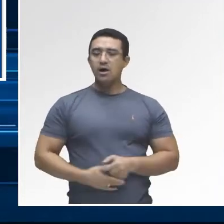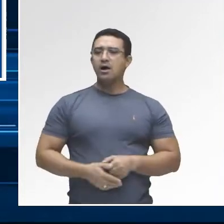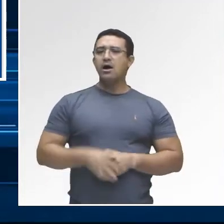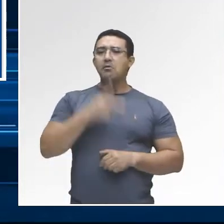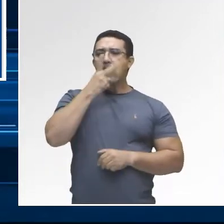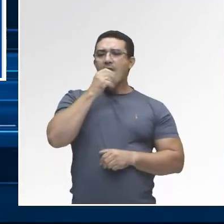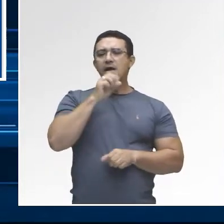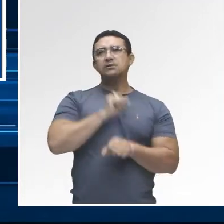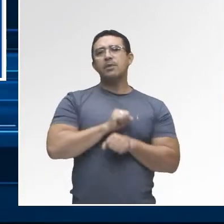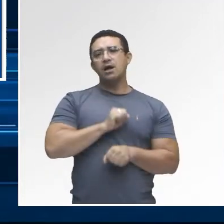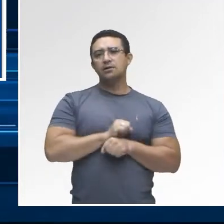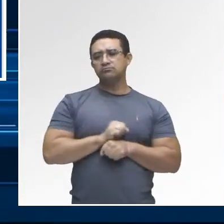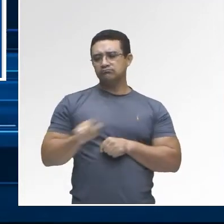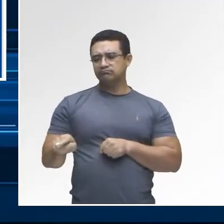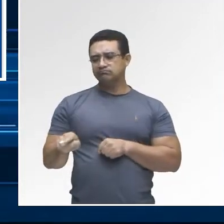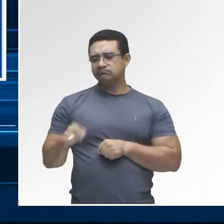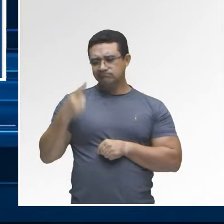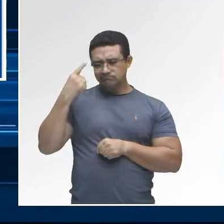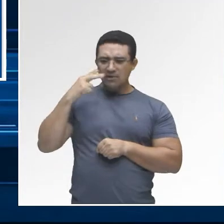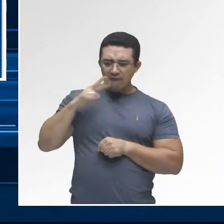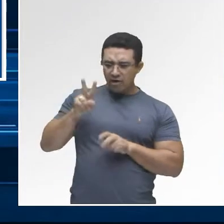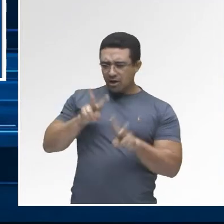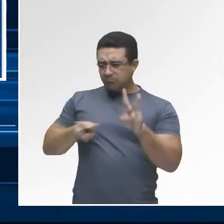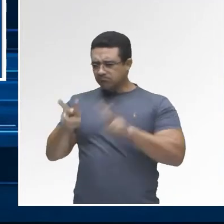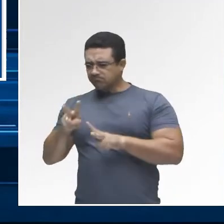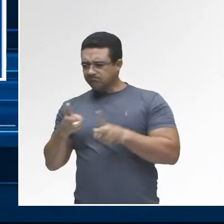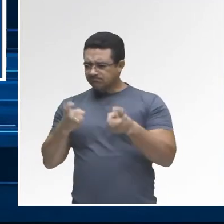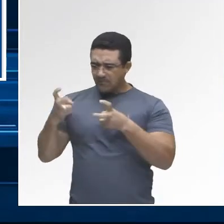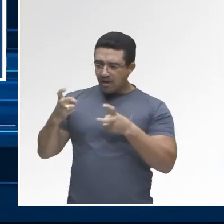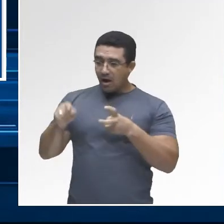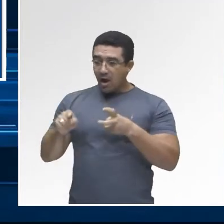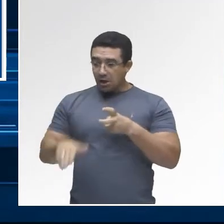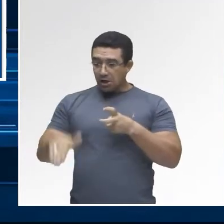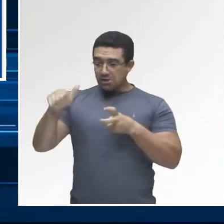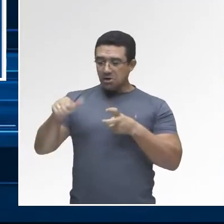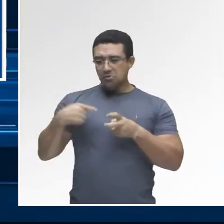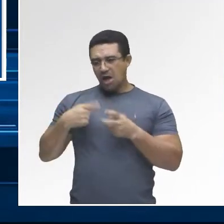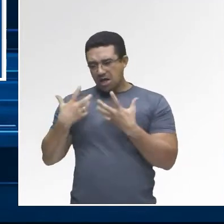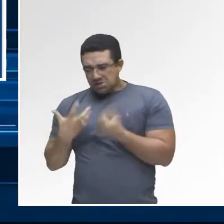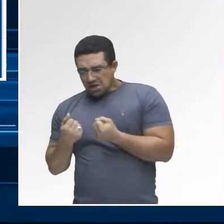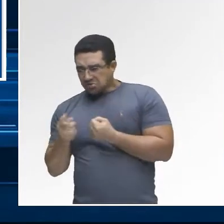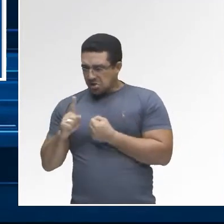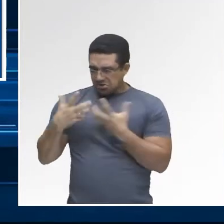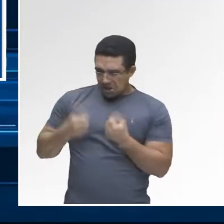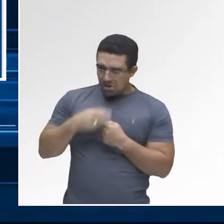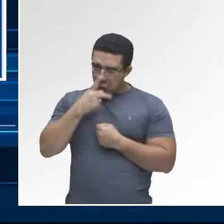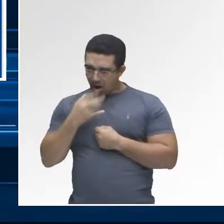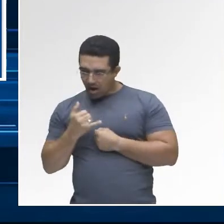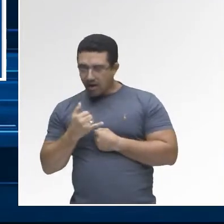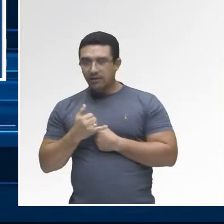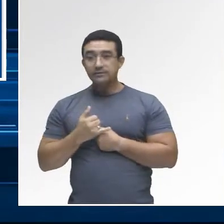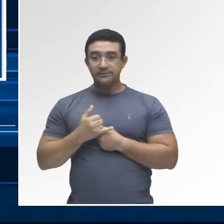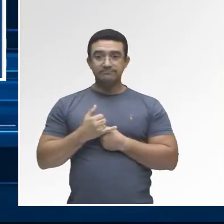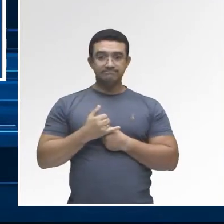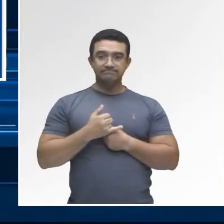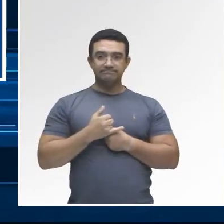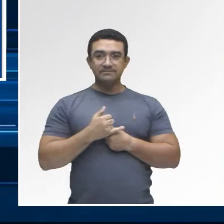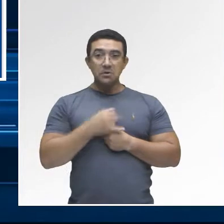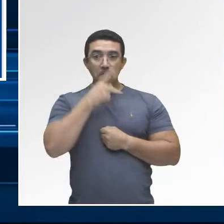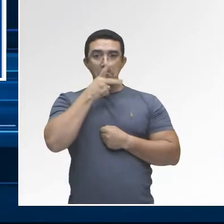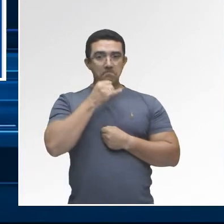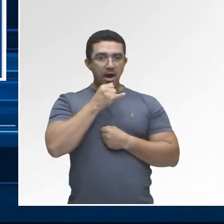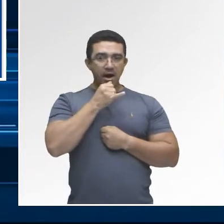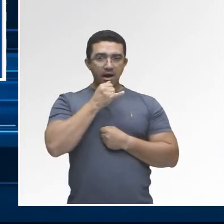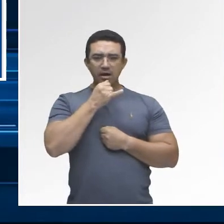parte da família. E temos aqui também uma mobilidade social. O que é mobilidade social? Essa pirâmide